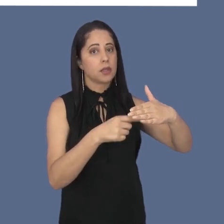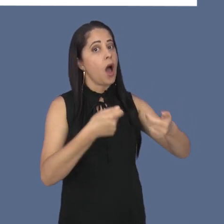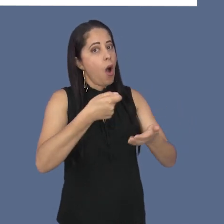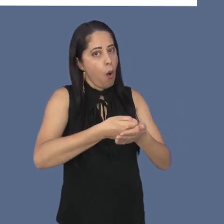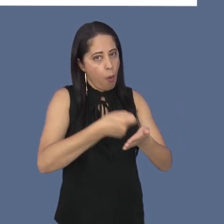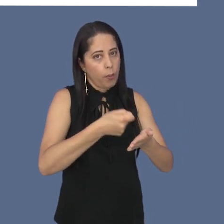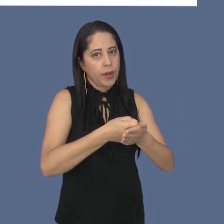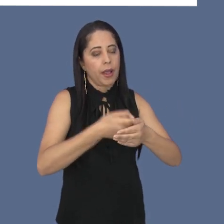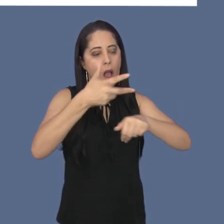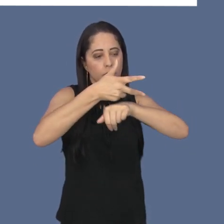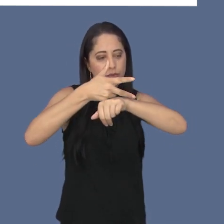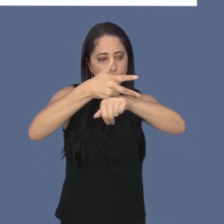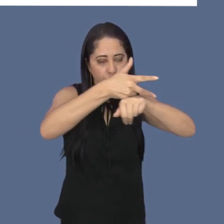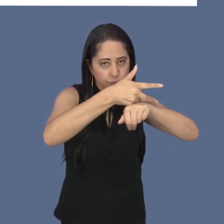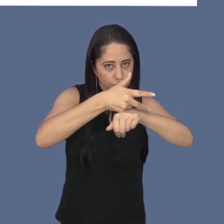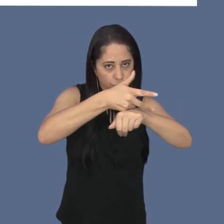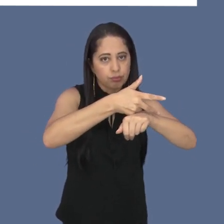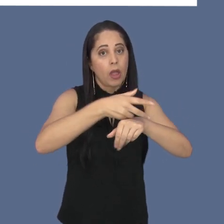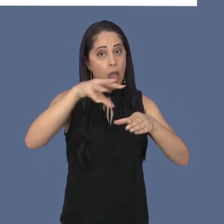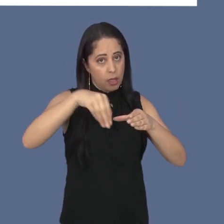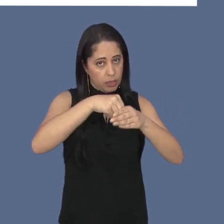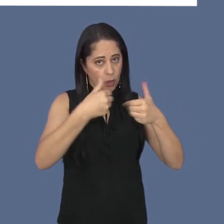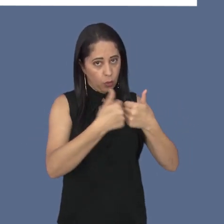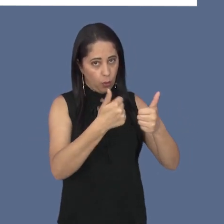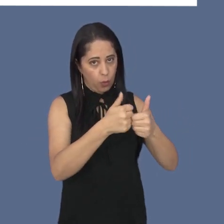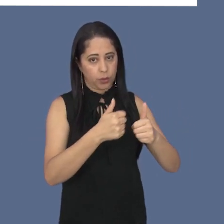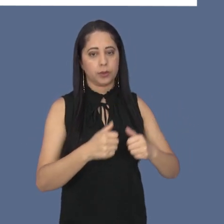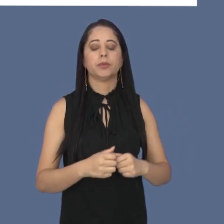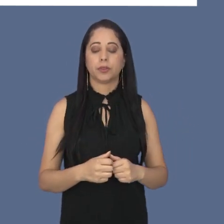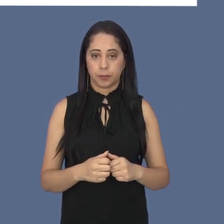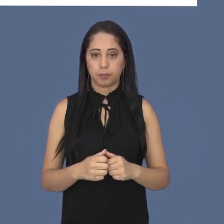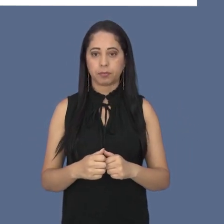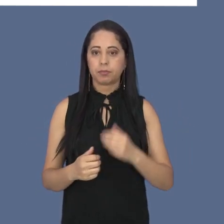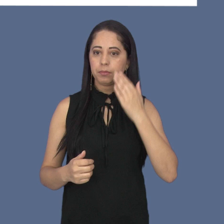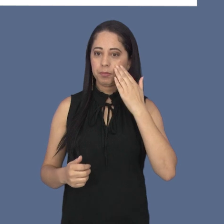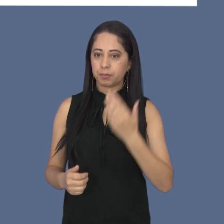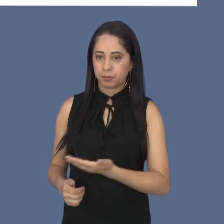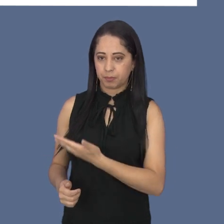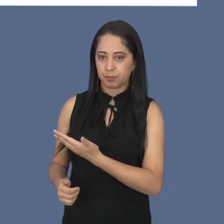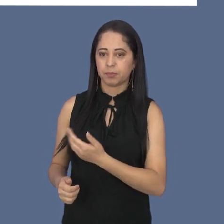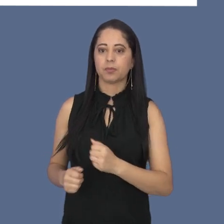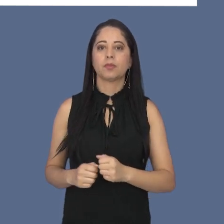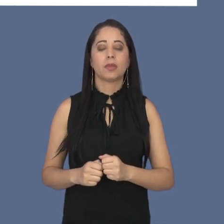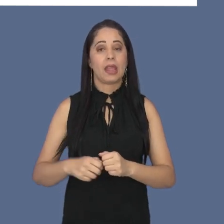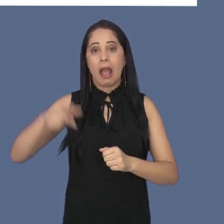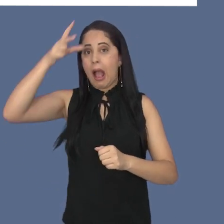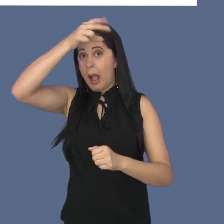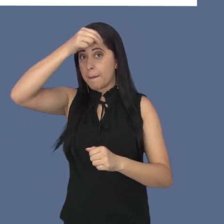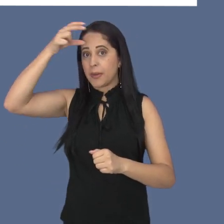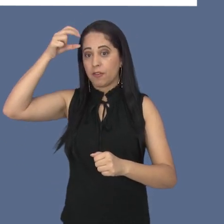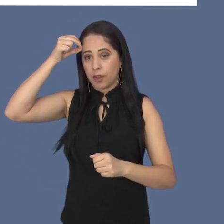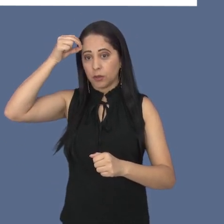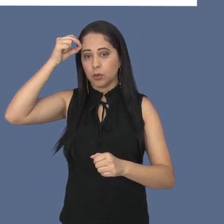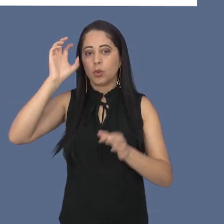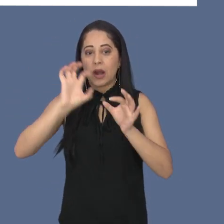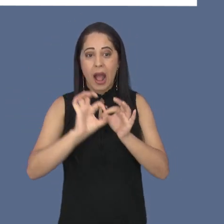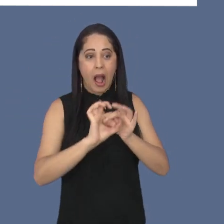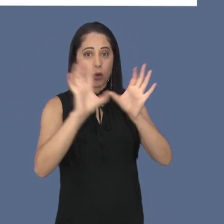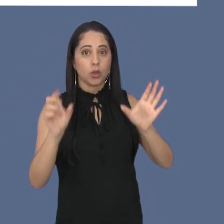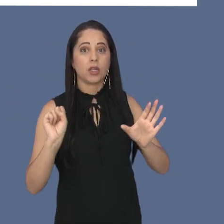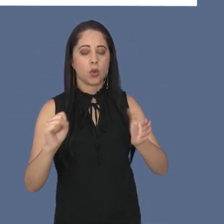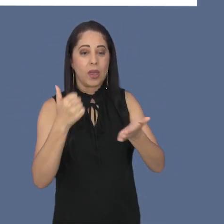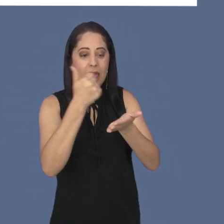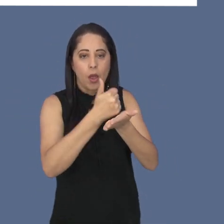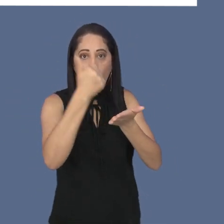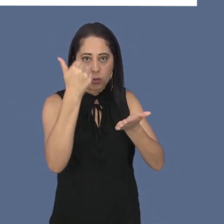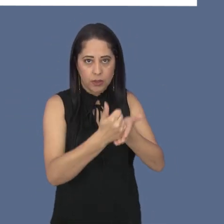a cargo das concessionárias do Serviço Público de Transporte de Passageiros. O texto diz ainda que o poder público fica